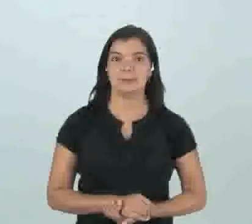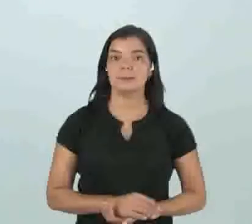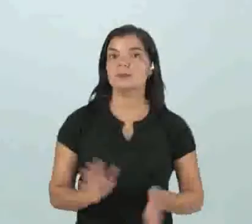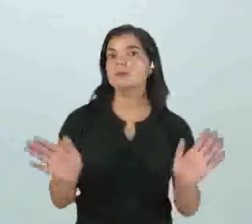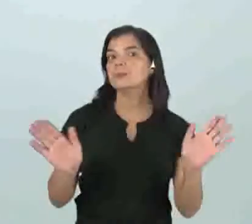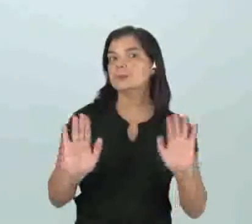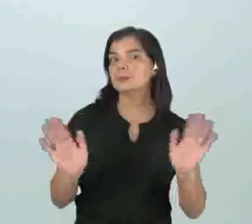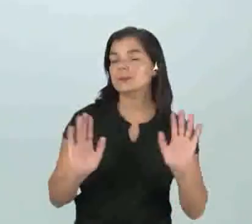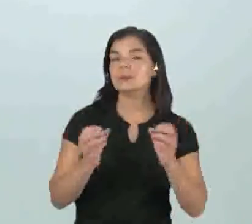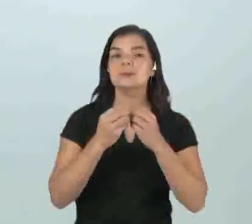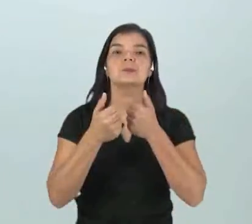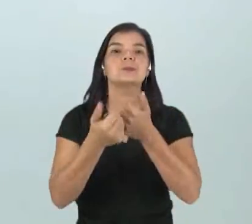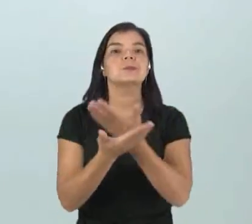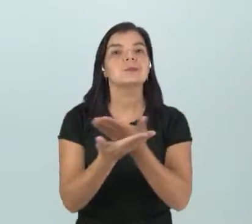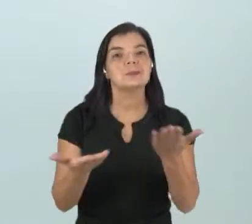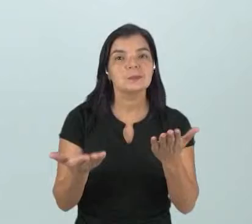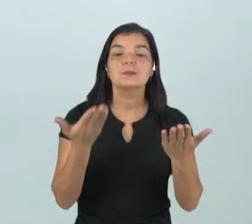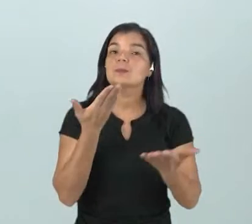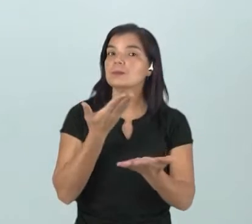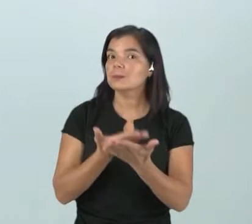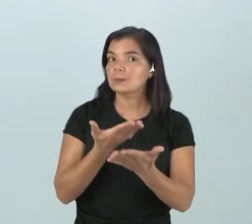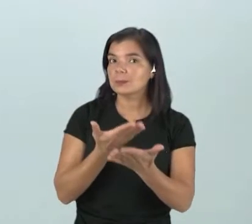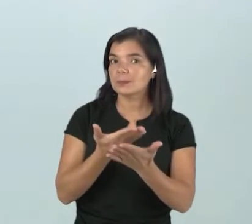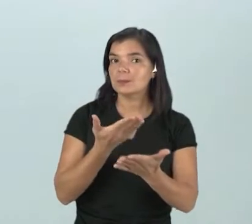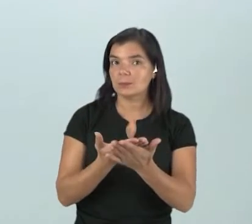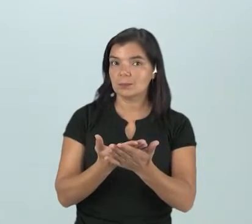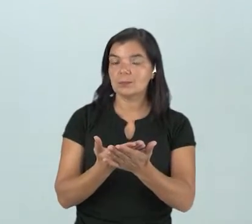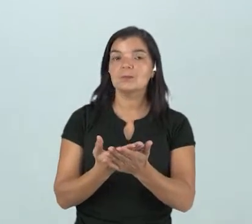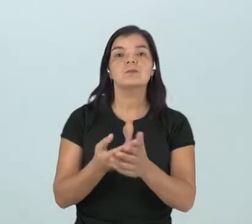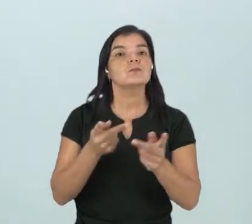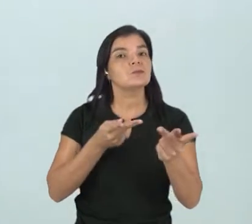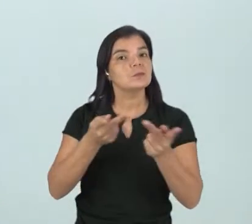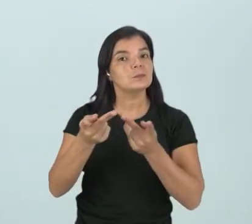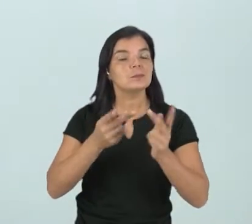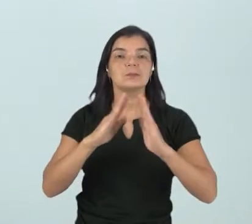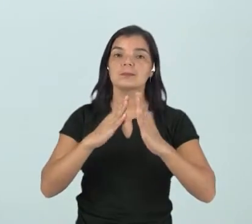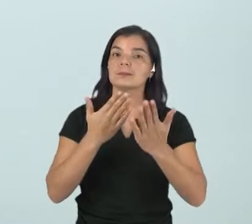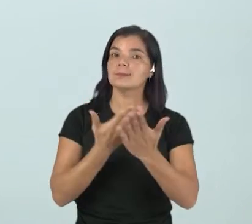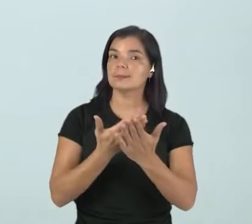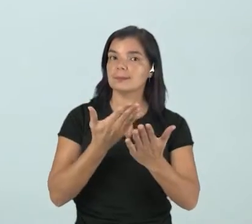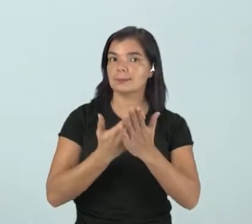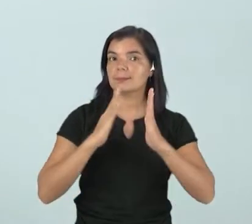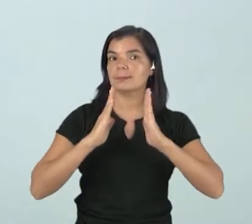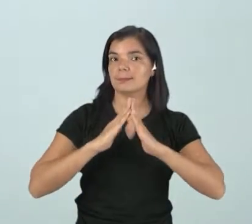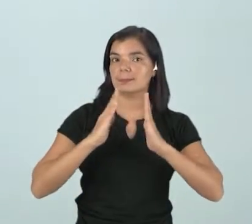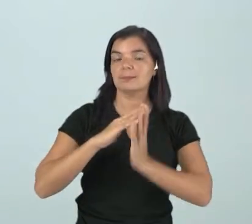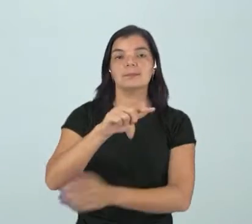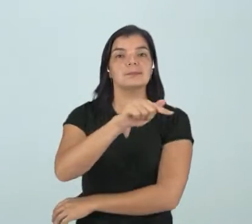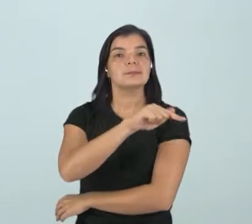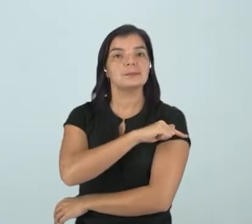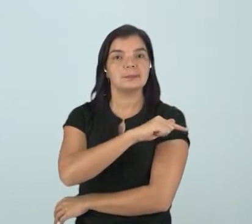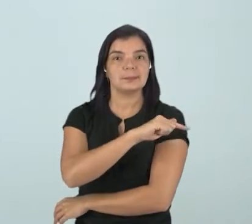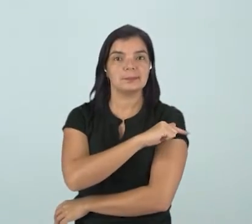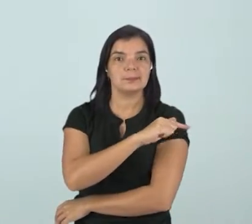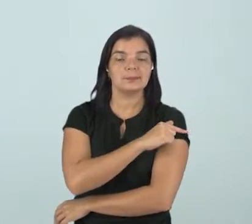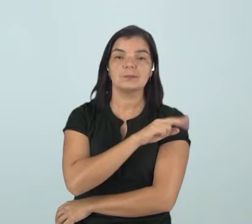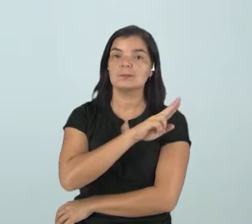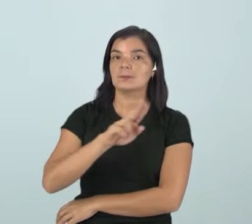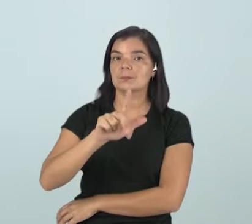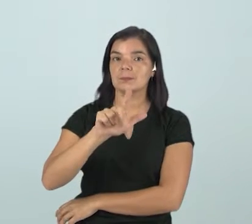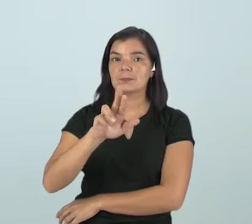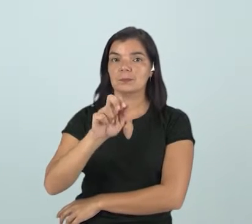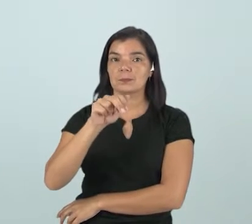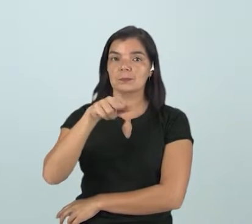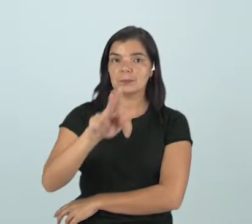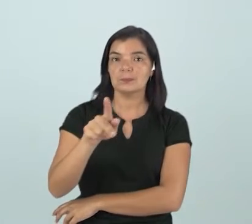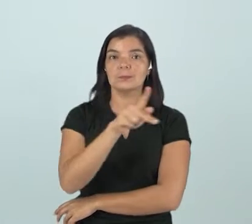Olá tudo bem com você hoje vamos para mais uma aula do projeto escola em casa hoje na sala para o 7º ano meu nome é Luan